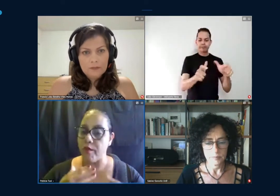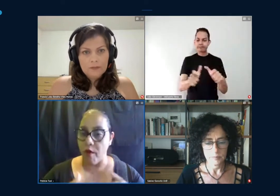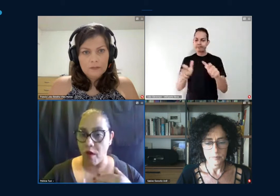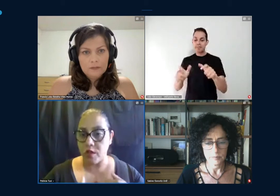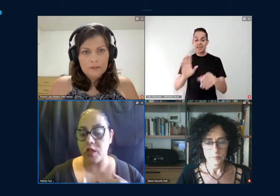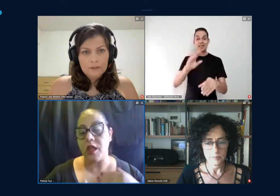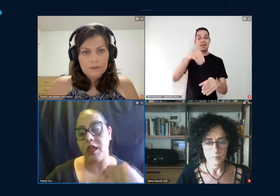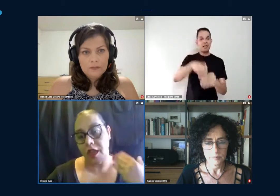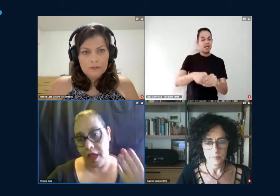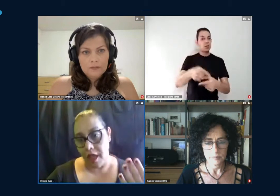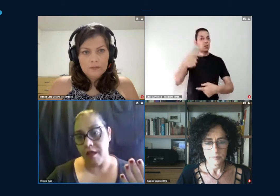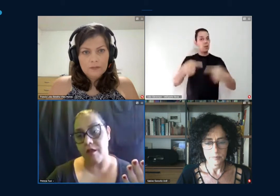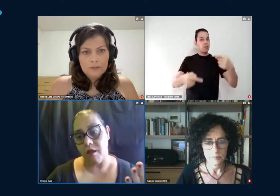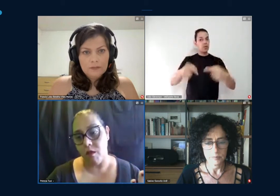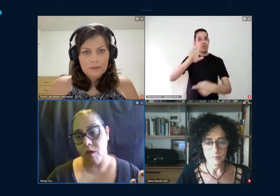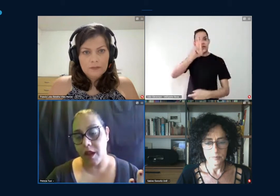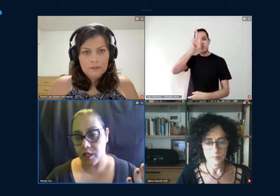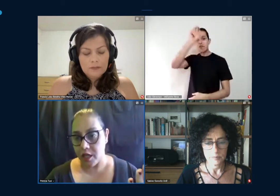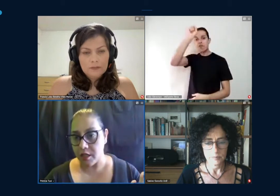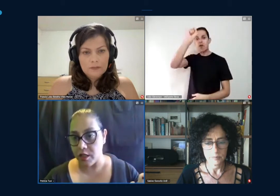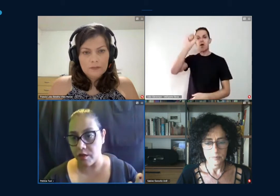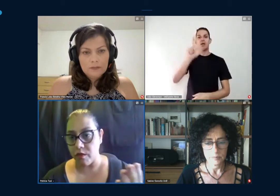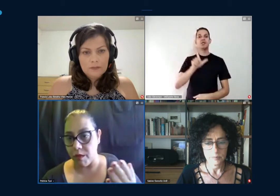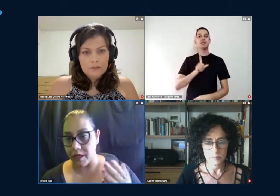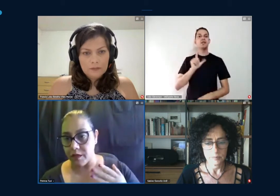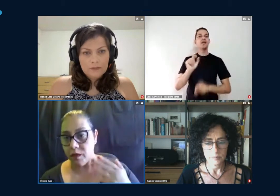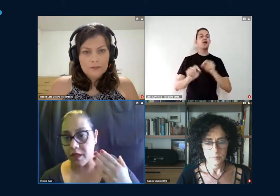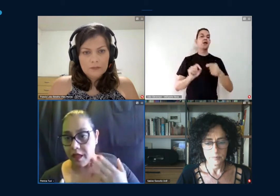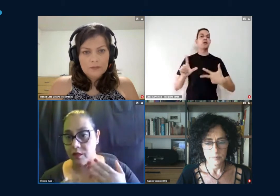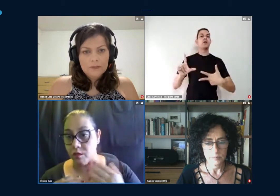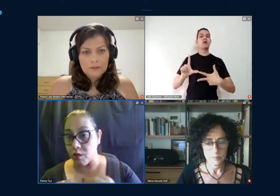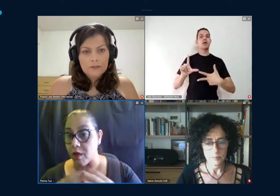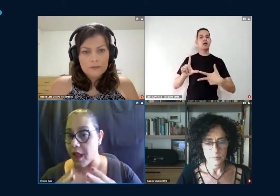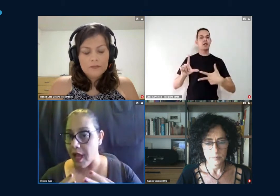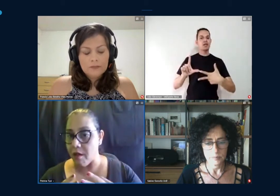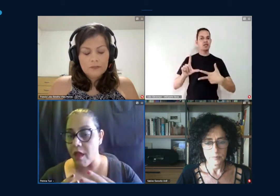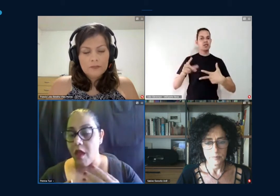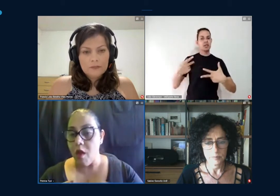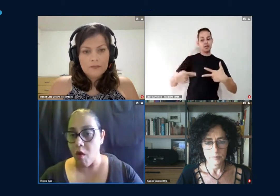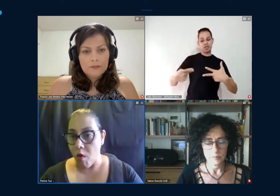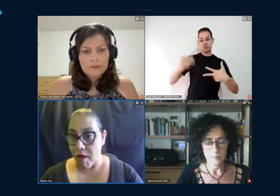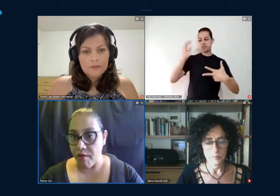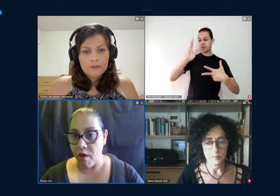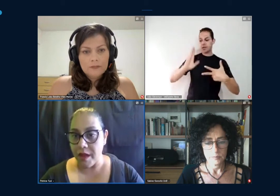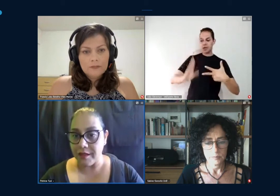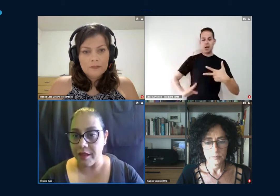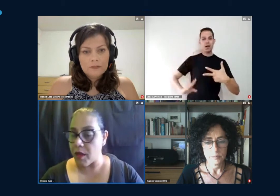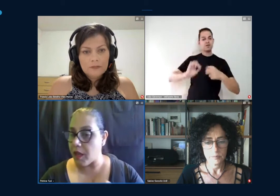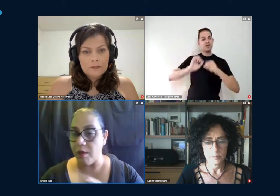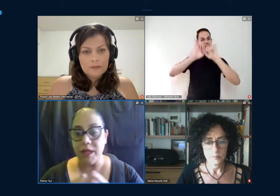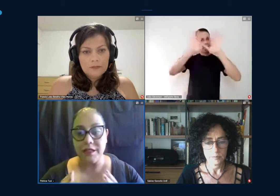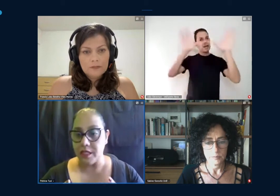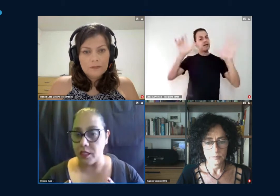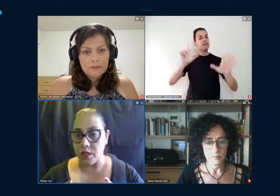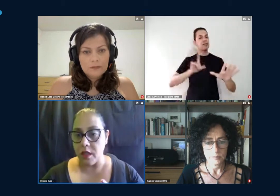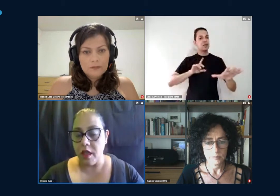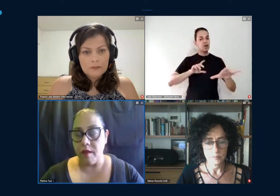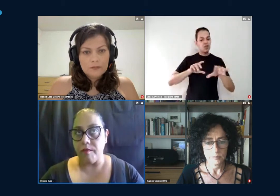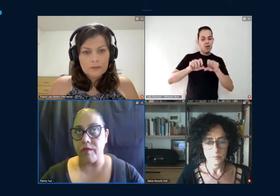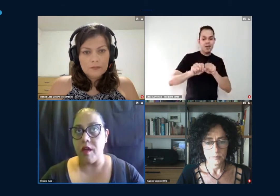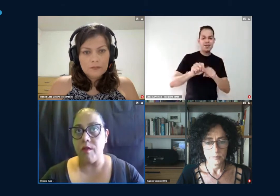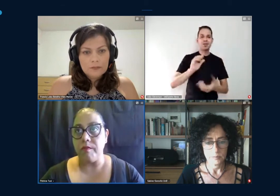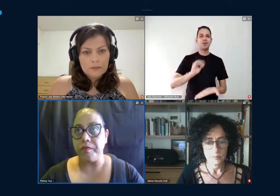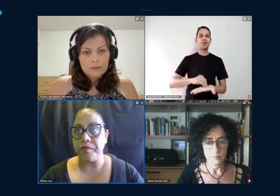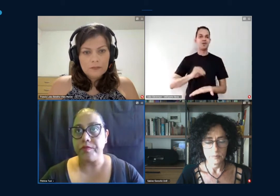muito forte que é o legislativo no Brasil que tem isso muito claro com uma formação que não existe,